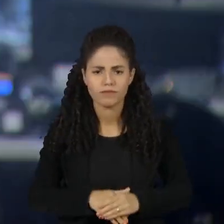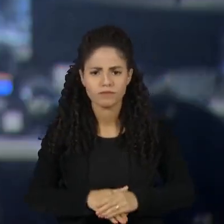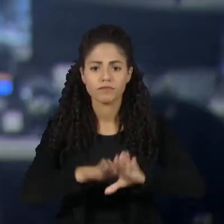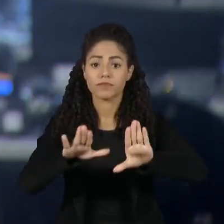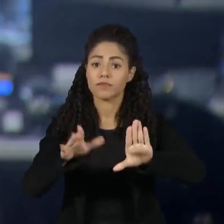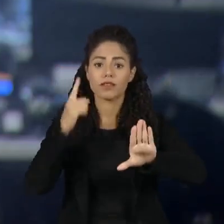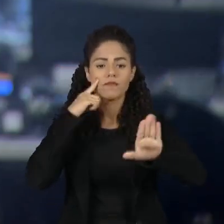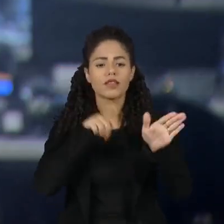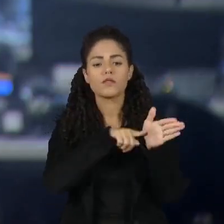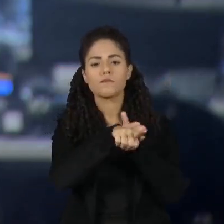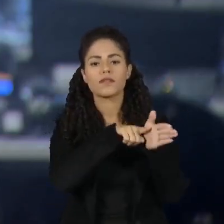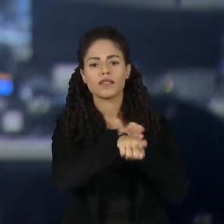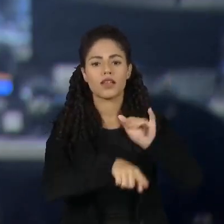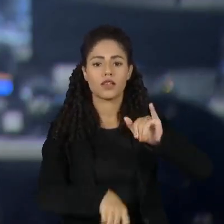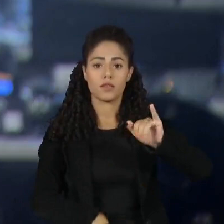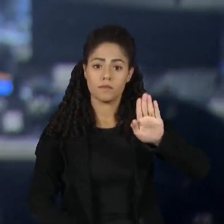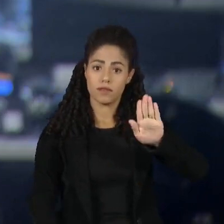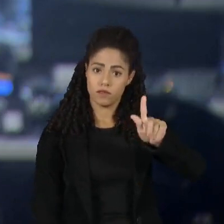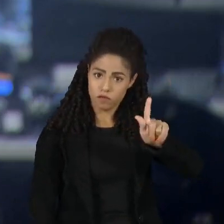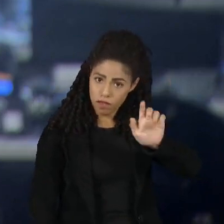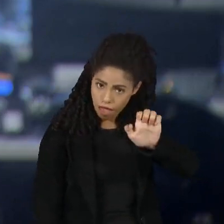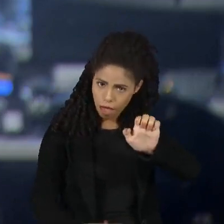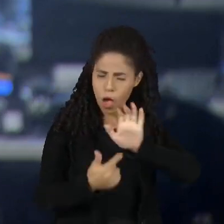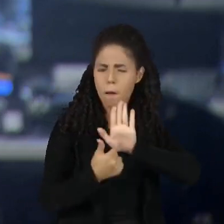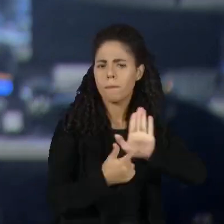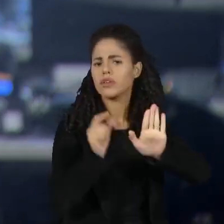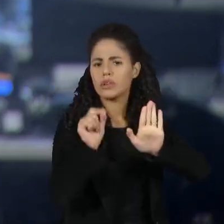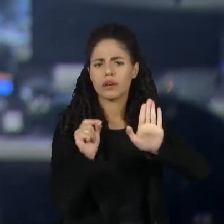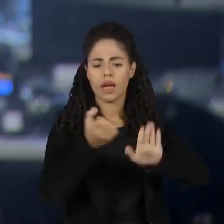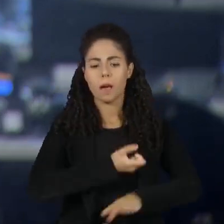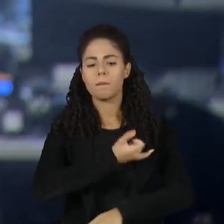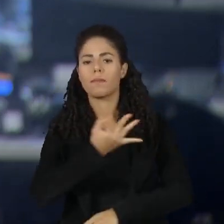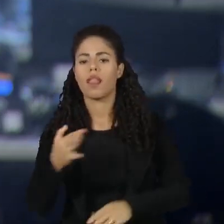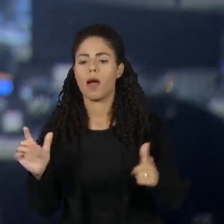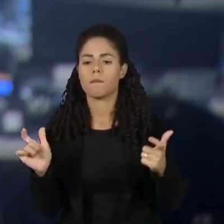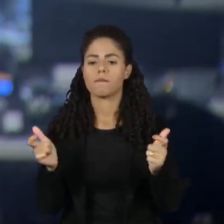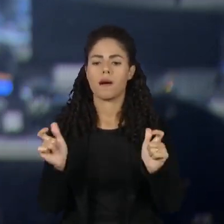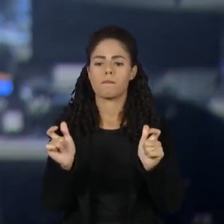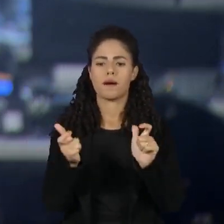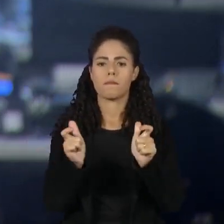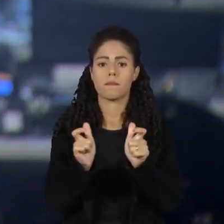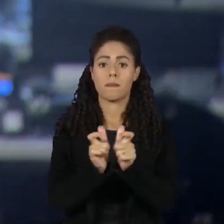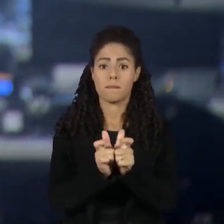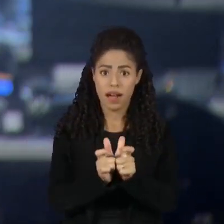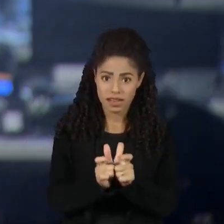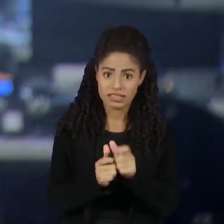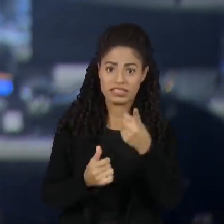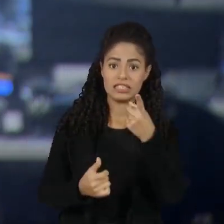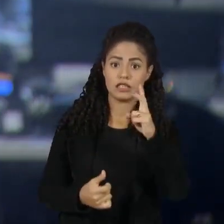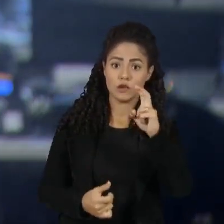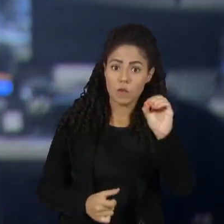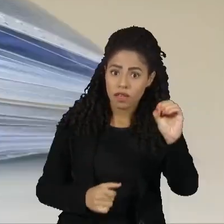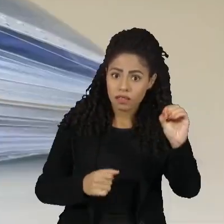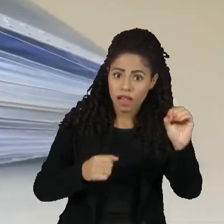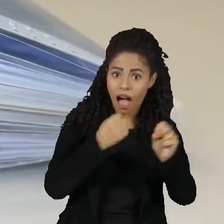censo 2022, feito pelo IBGE, revela o menor crescimento da população em 150